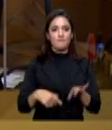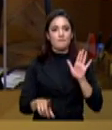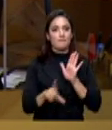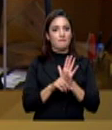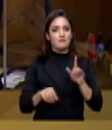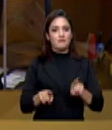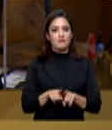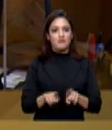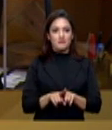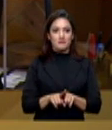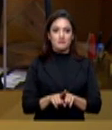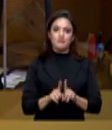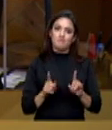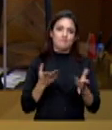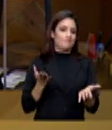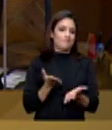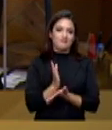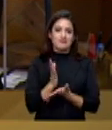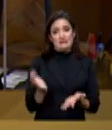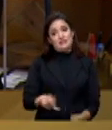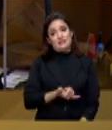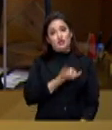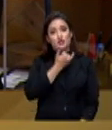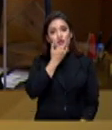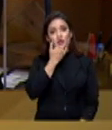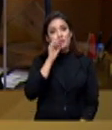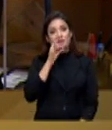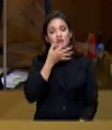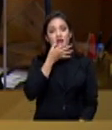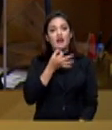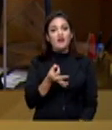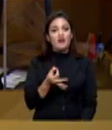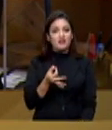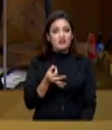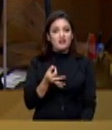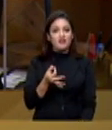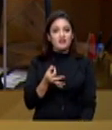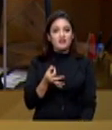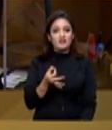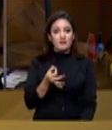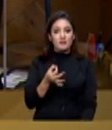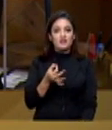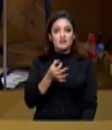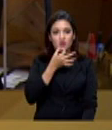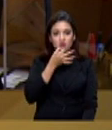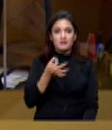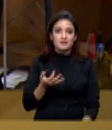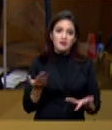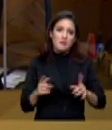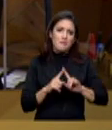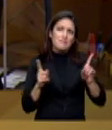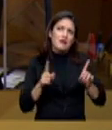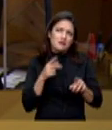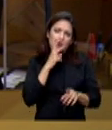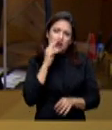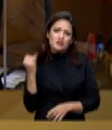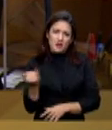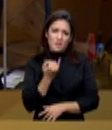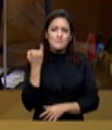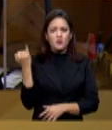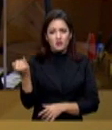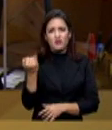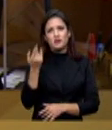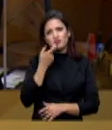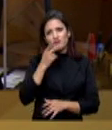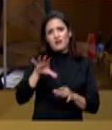procede peço desculpas Presidente por essa intervenção mas como não pude participar do debate Ontem achei por